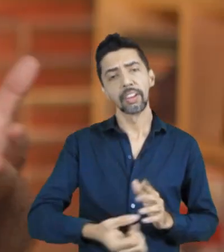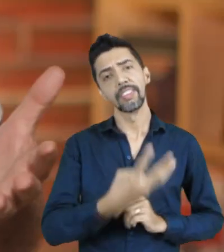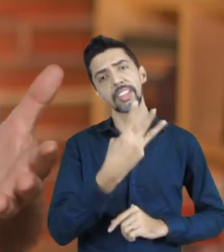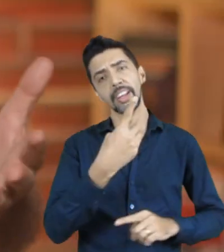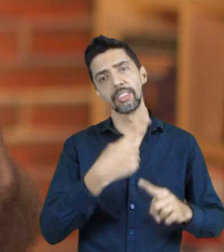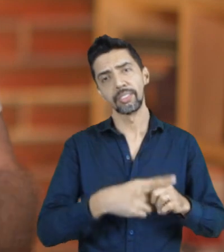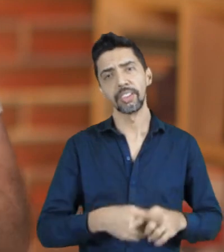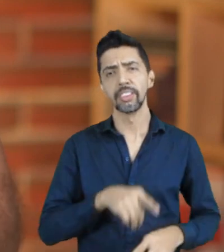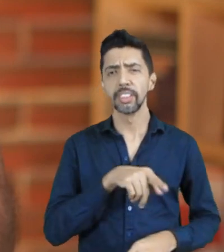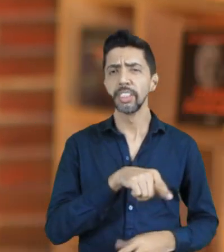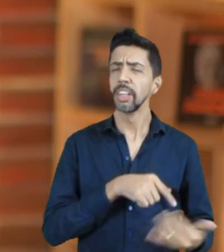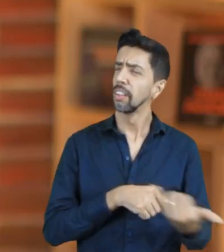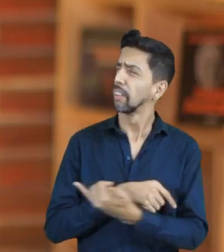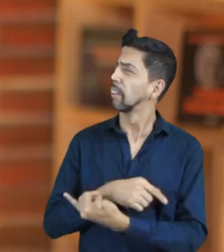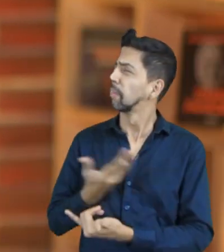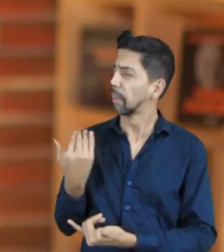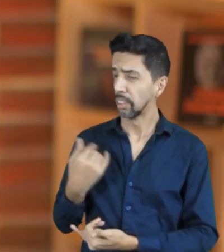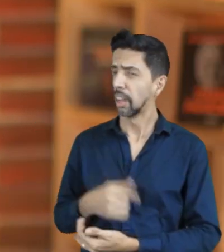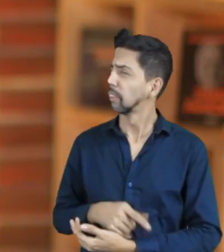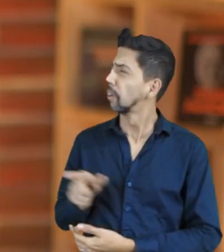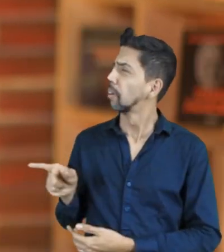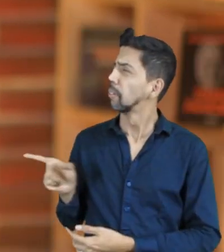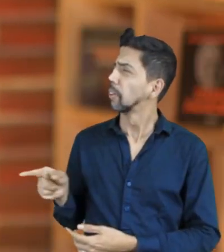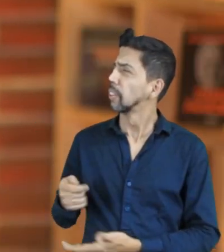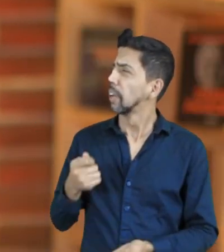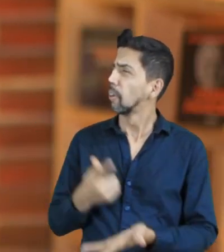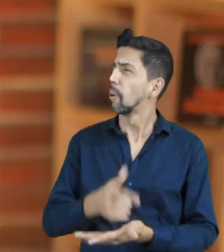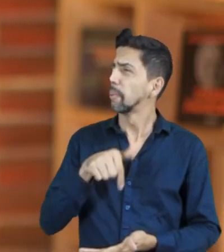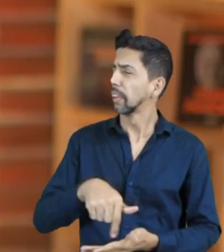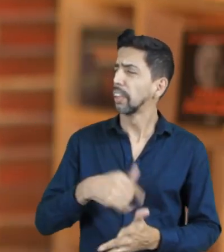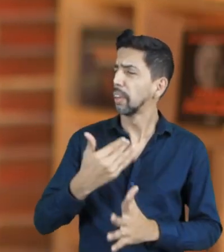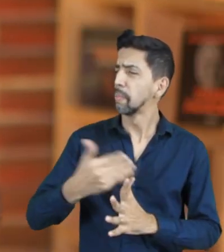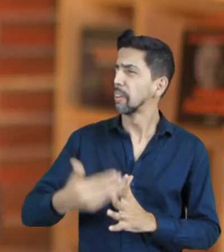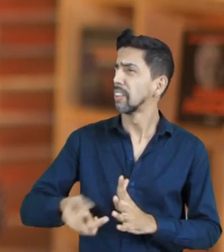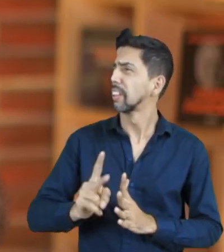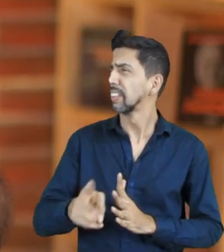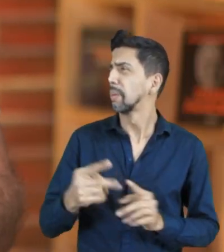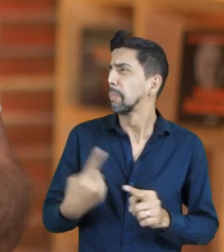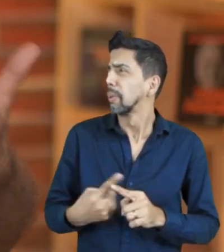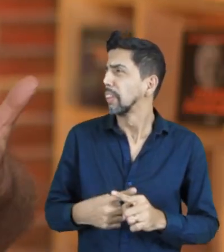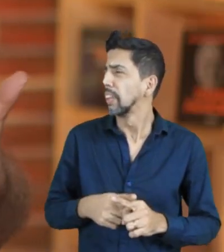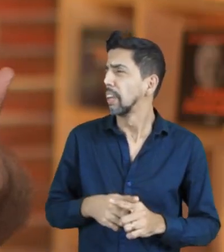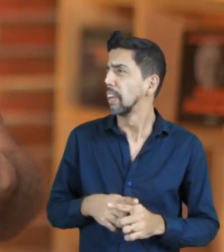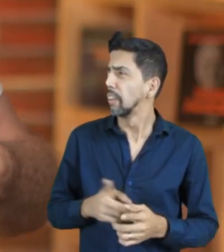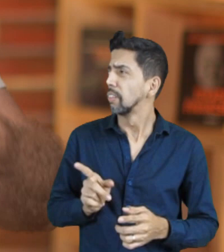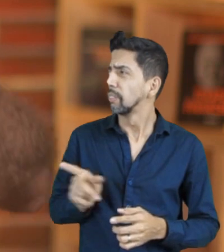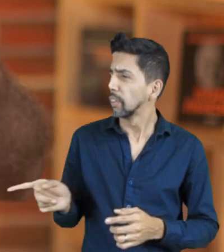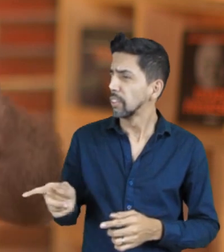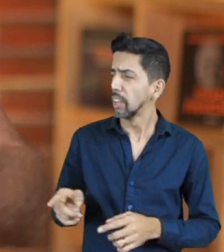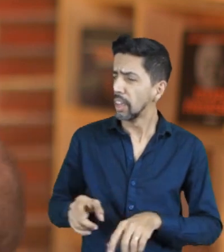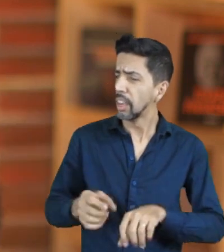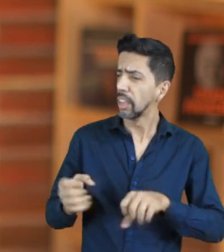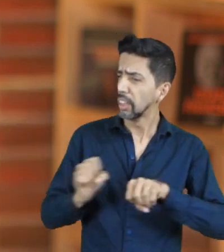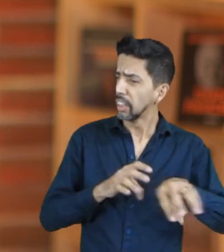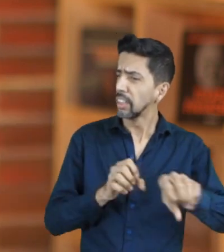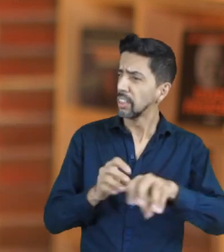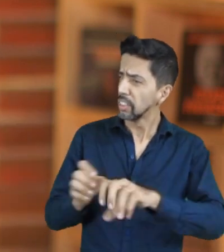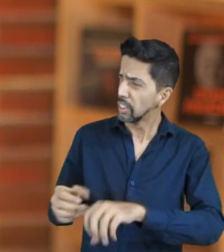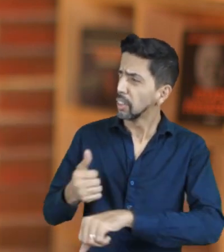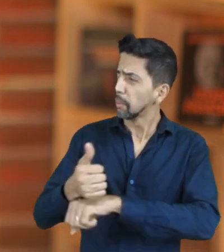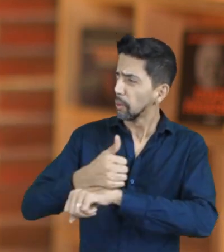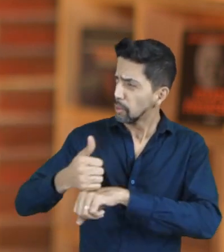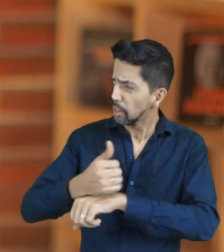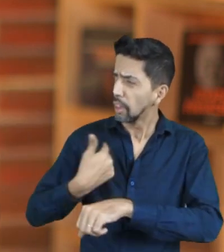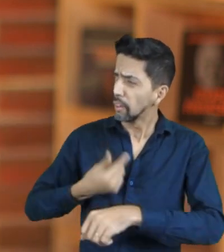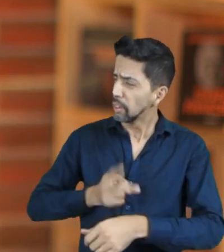o frentista falou assim mas doutor compra aqui parcela sempre porque o Senhor educador eu sempre estou aqui no canal de